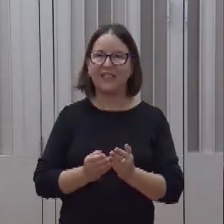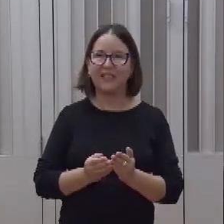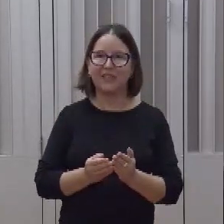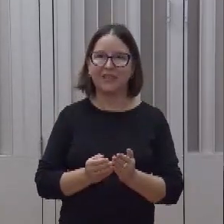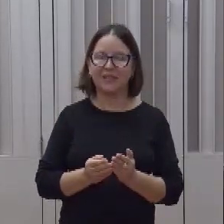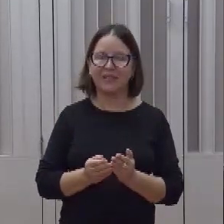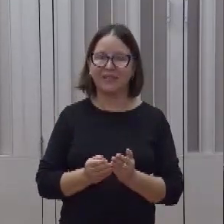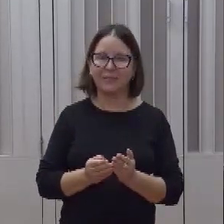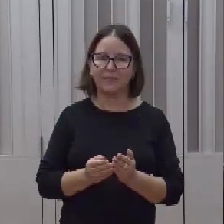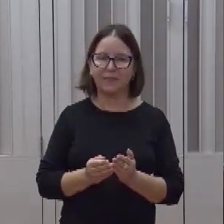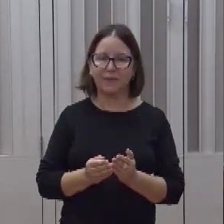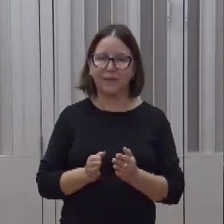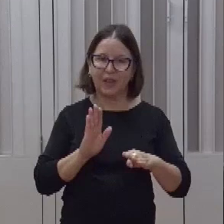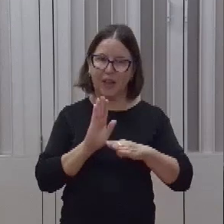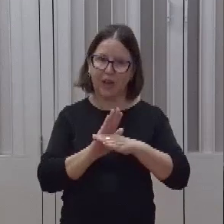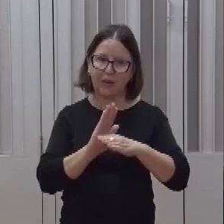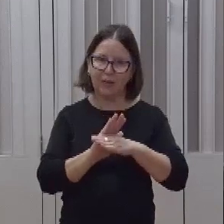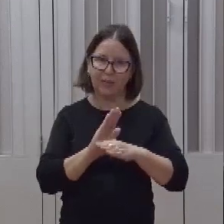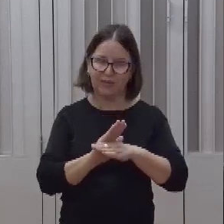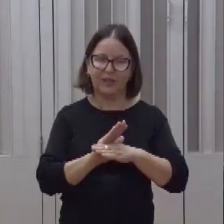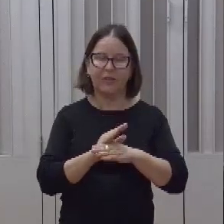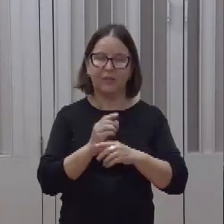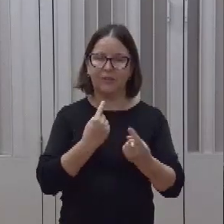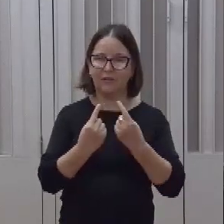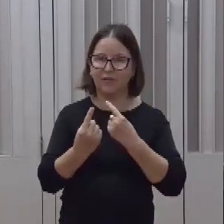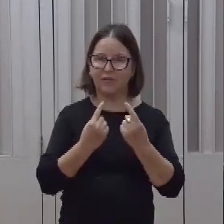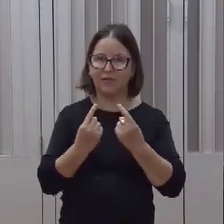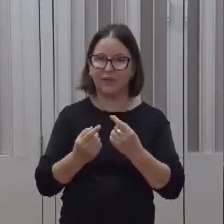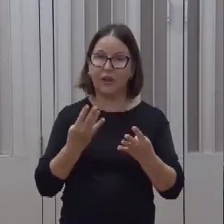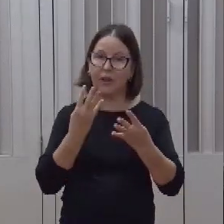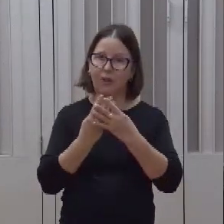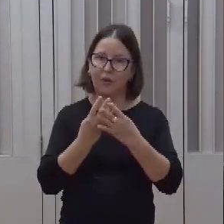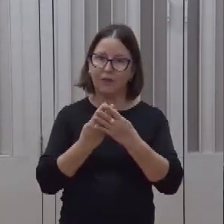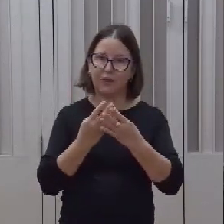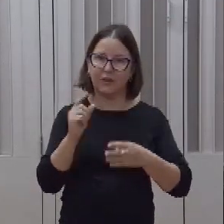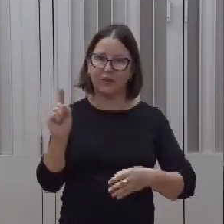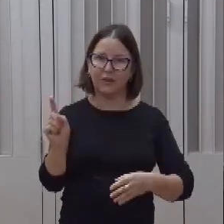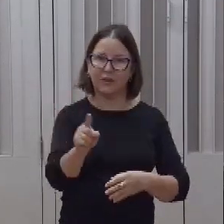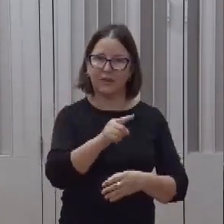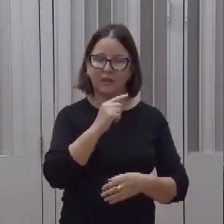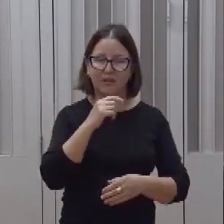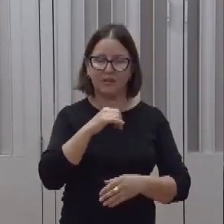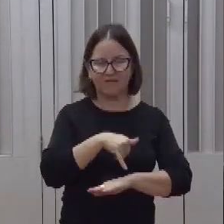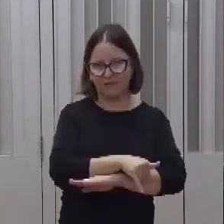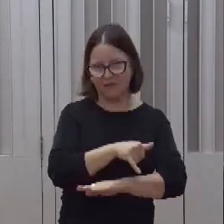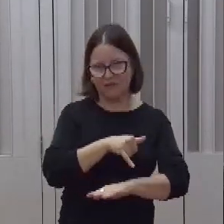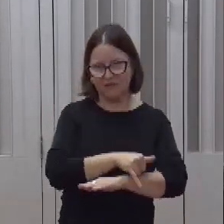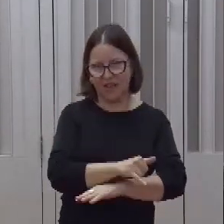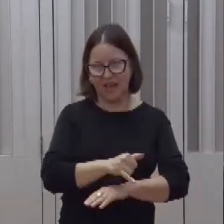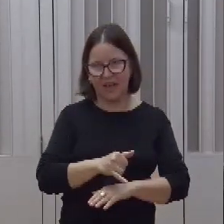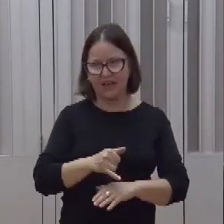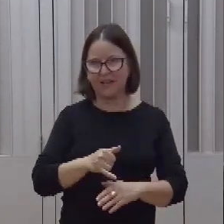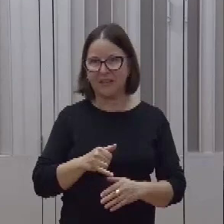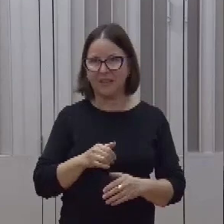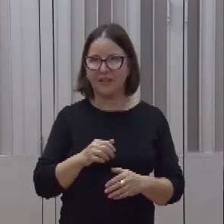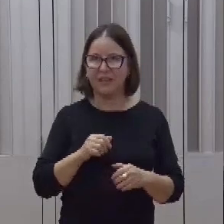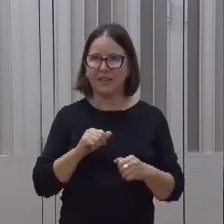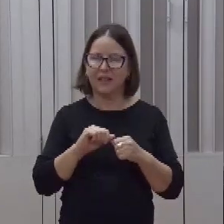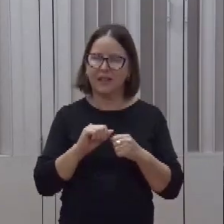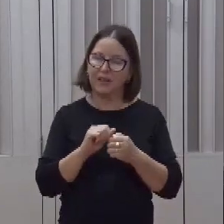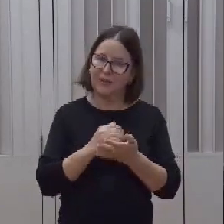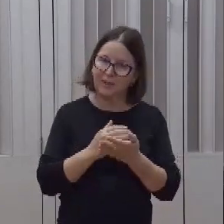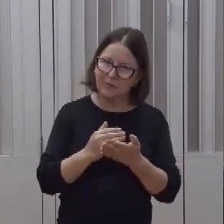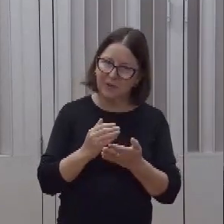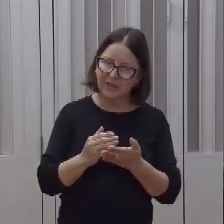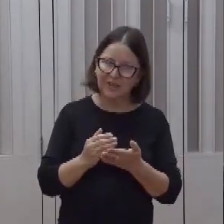os fardos uns dos outros e confessando nossas faltas e compartilhando em comunhão uns